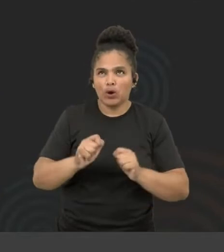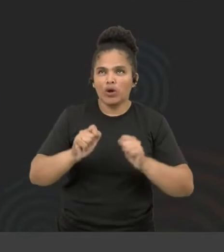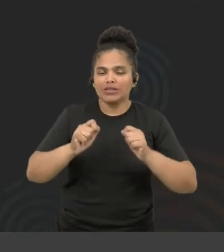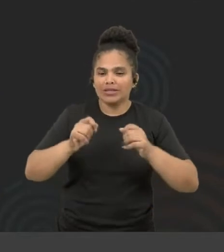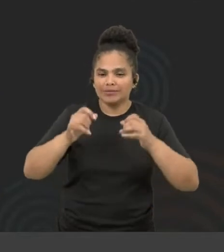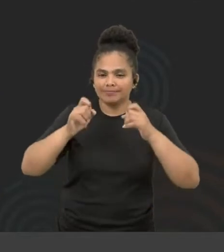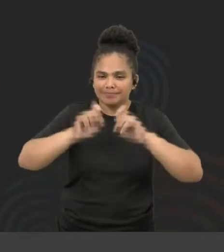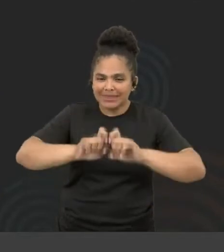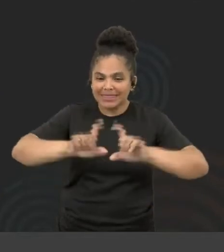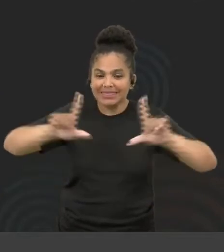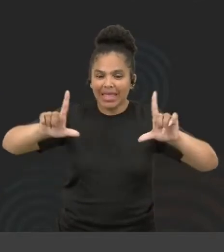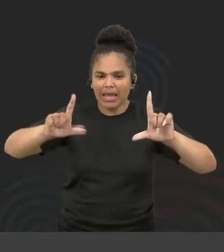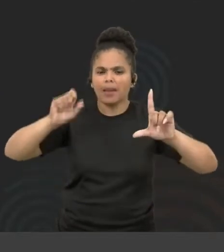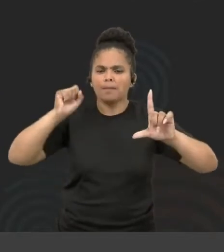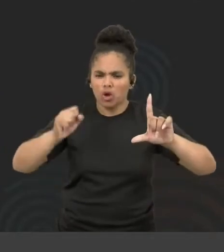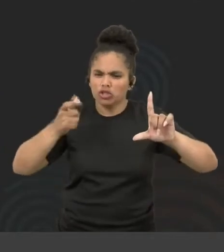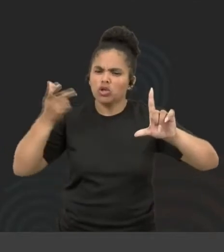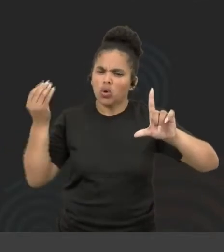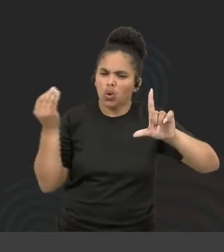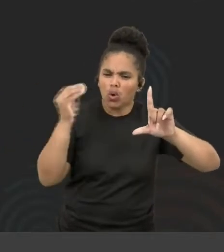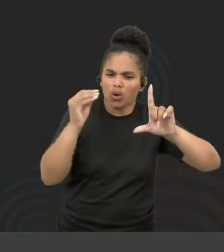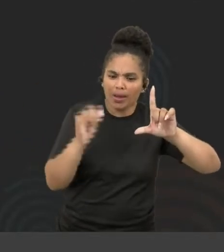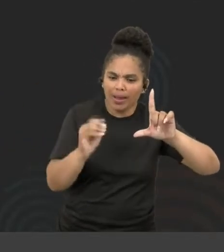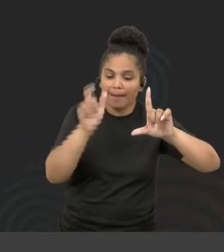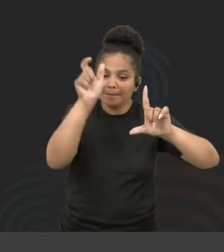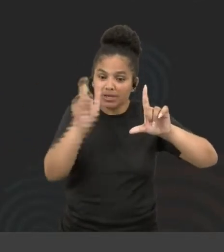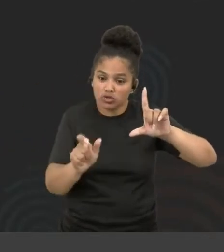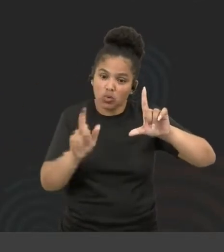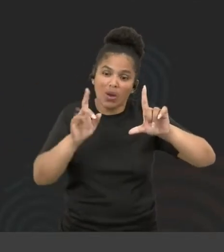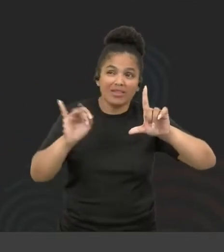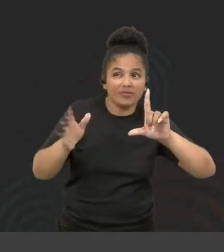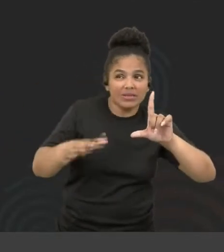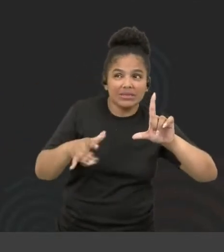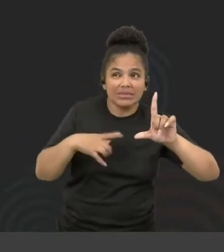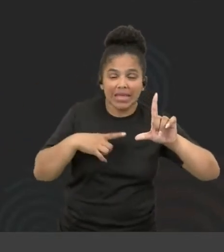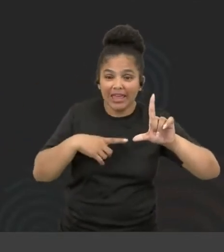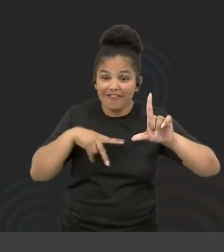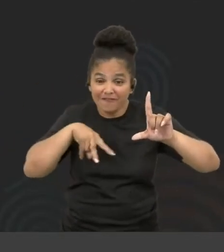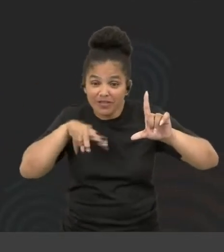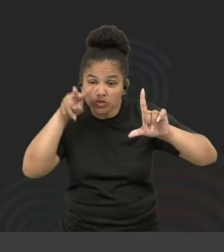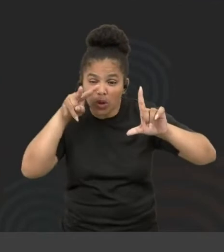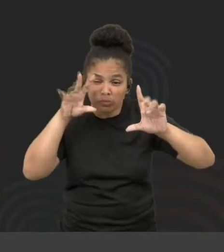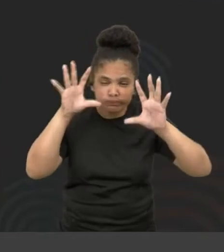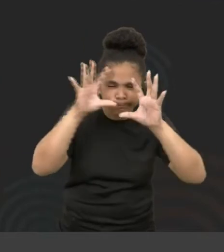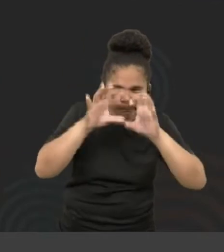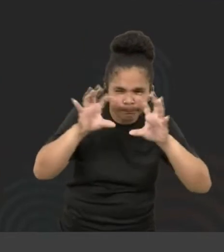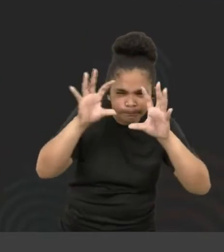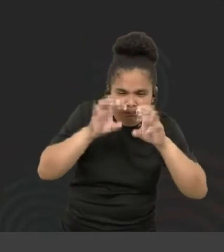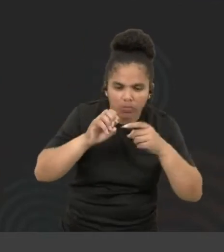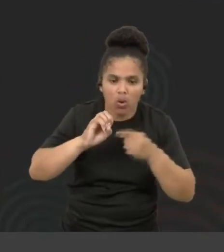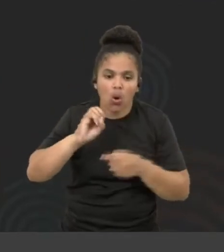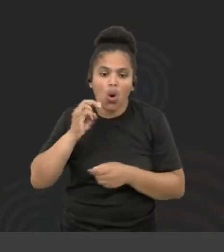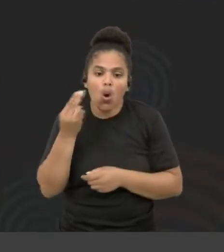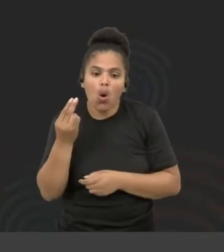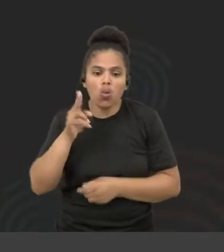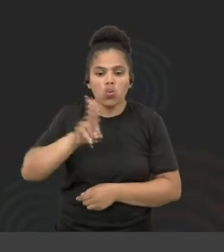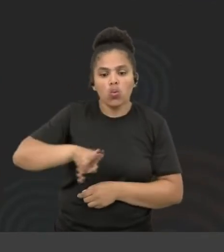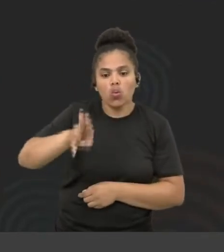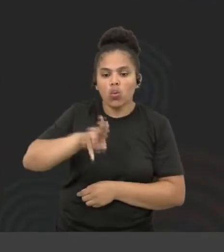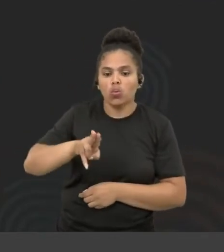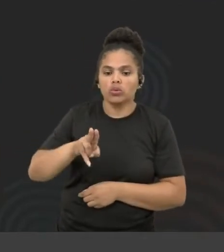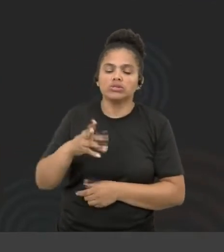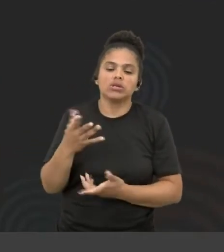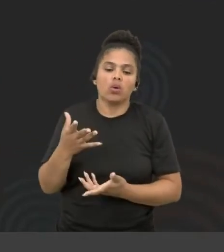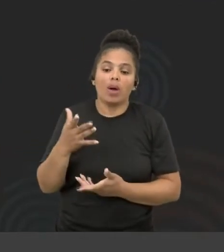algumas personas, e algumas delas, por exemplo, enxergam esfumaçado, outras utilizam a mão como se a